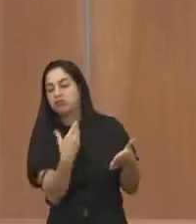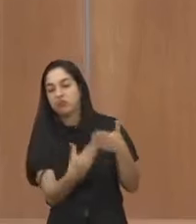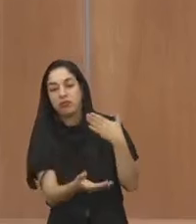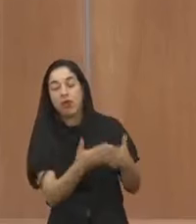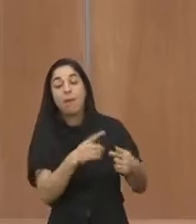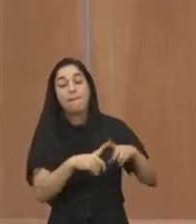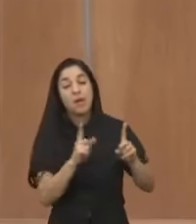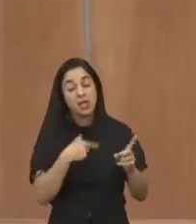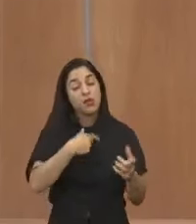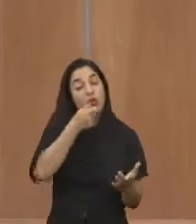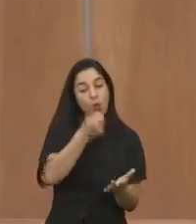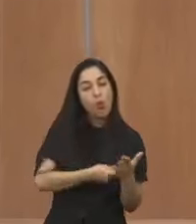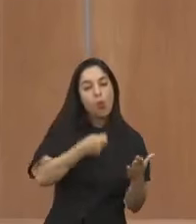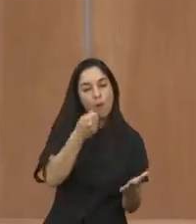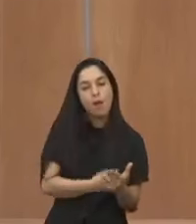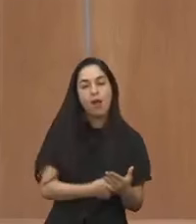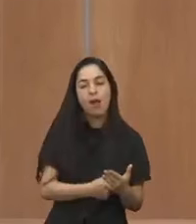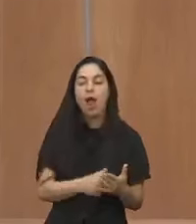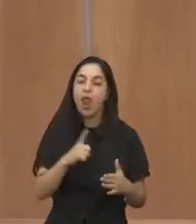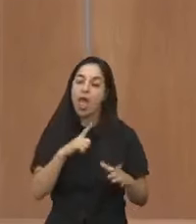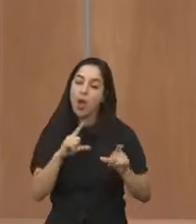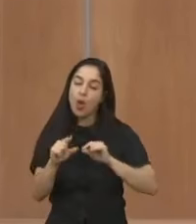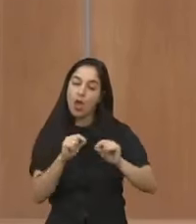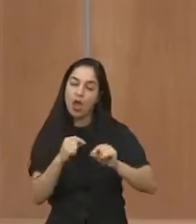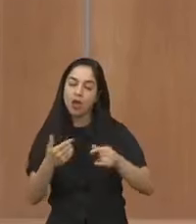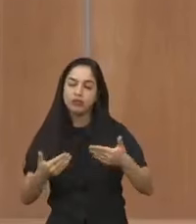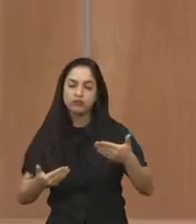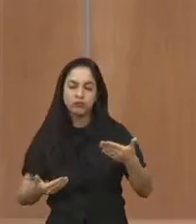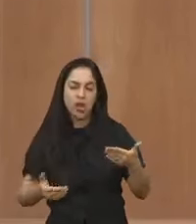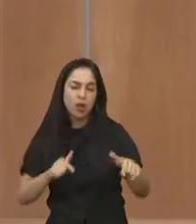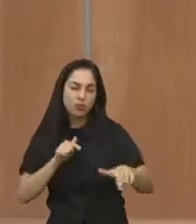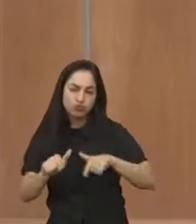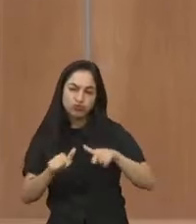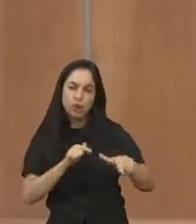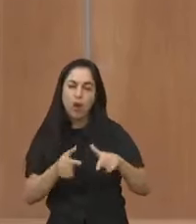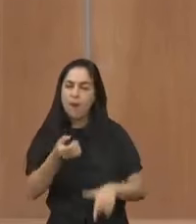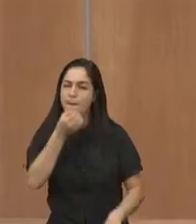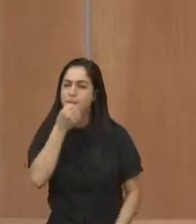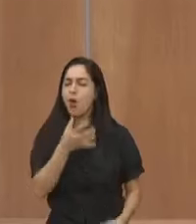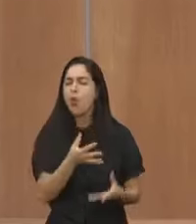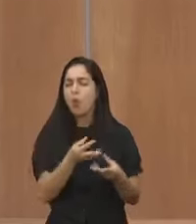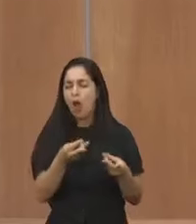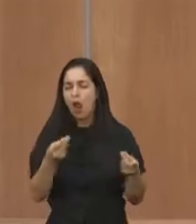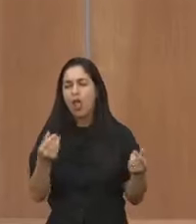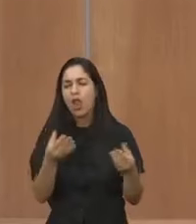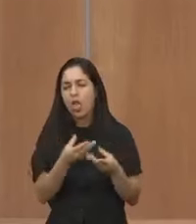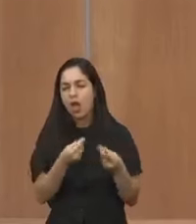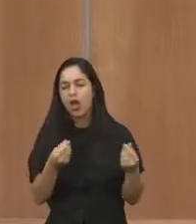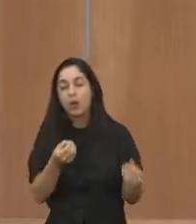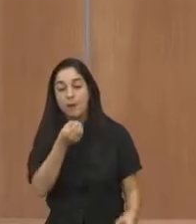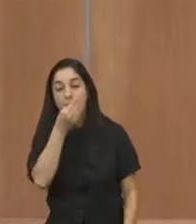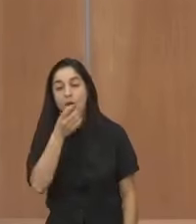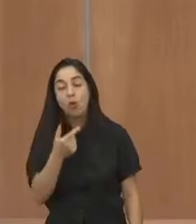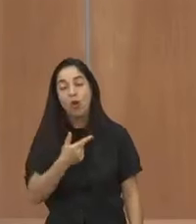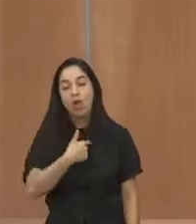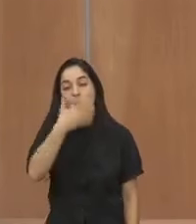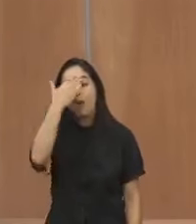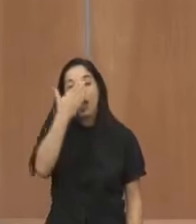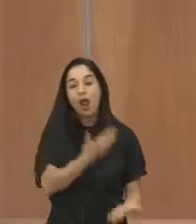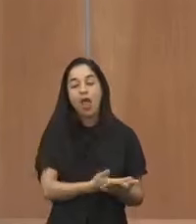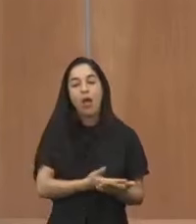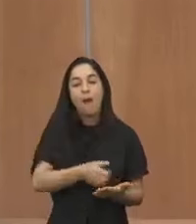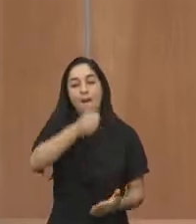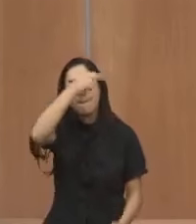cobrar para que possa ter um serviço de qualidade, e eu tenho certeza que o prefeito Celso Florencio vai atender